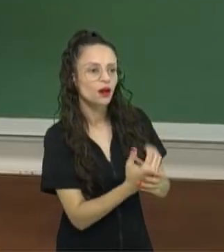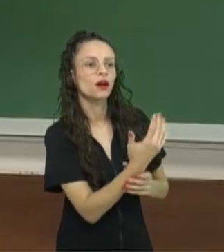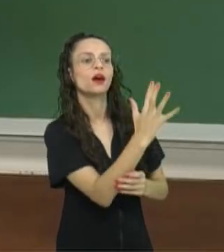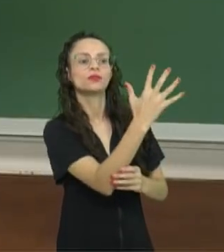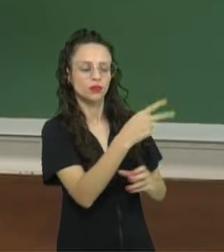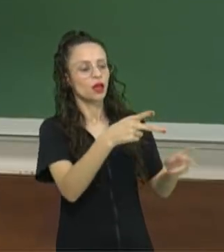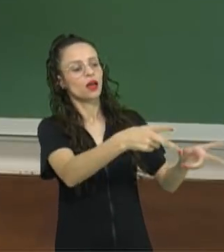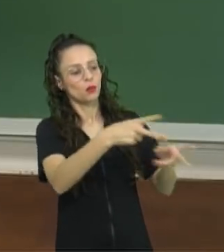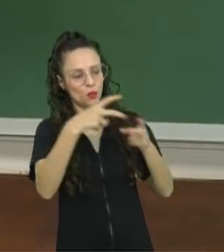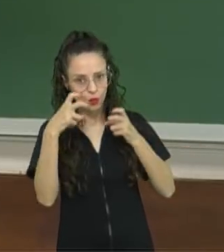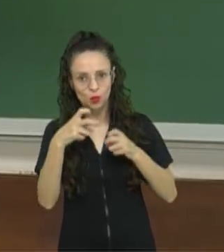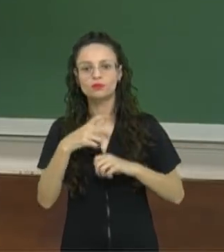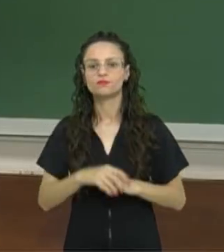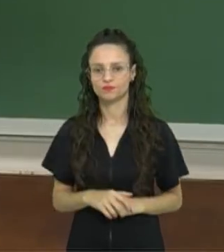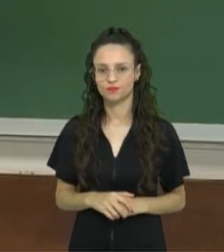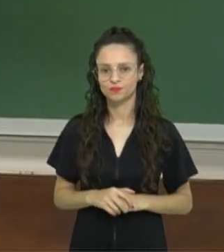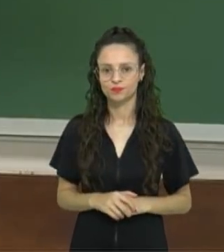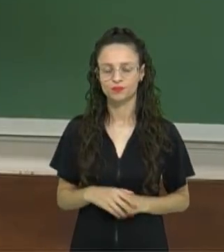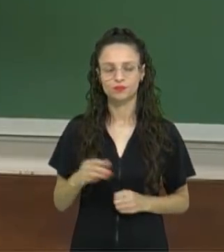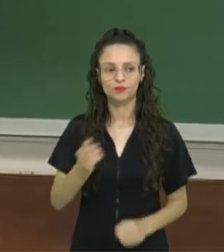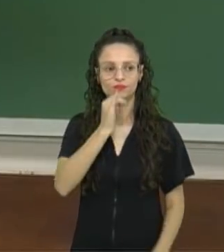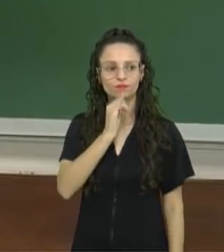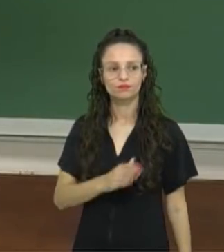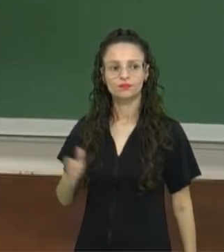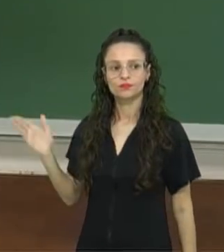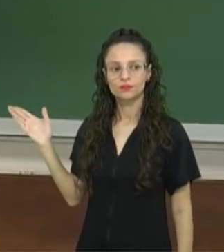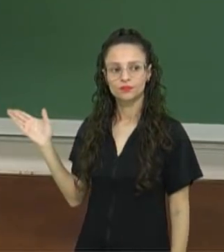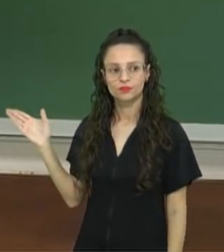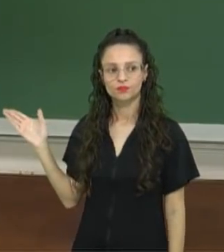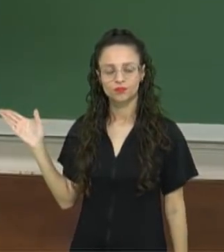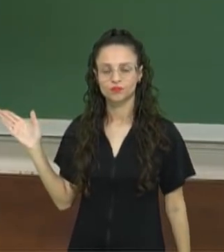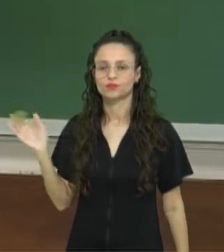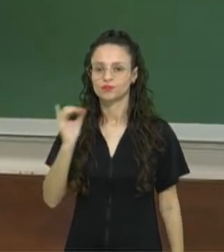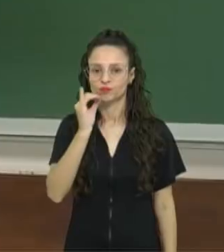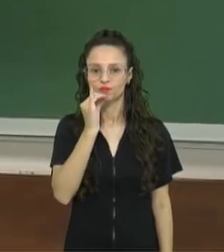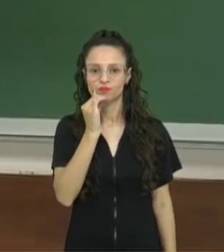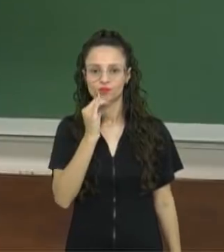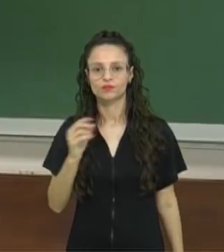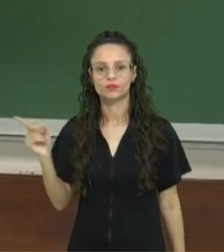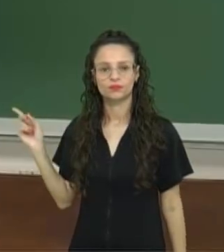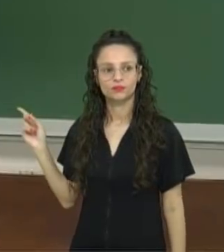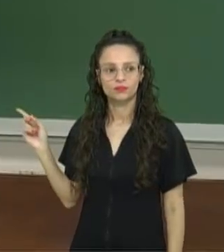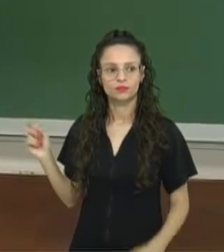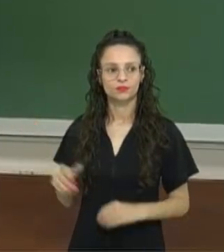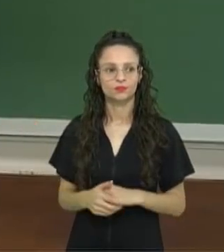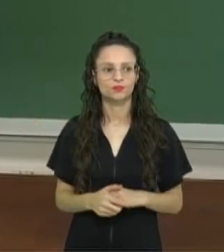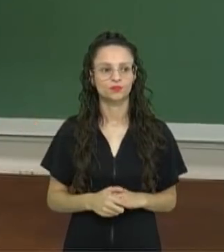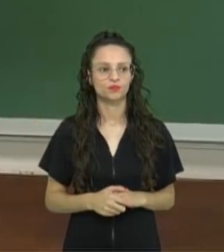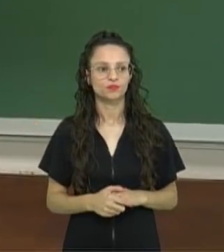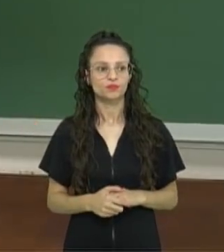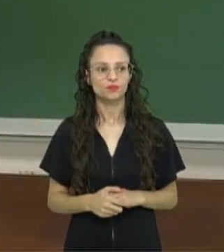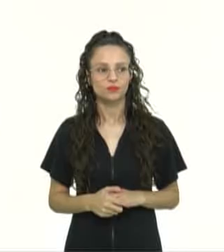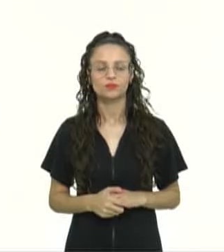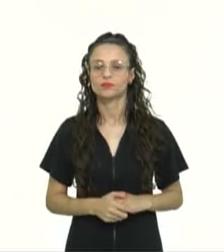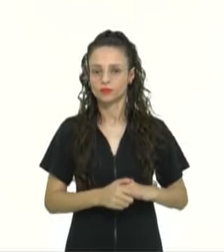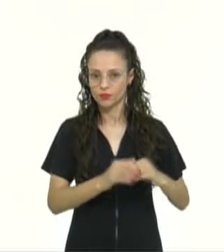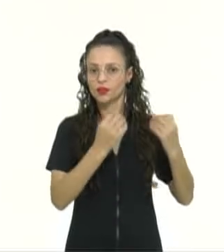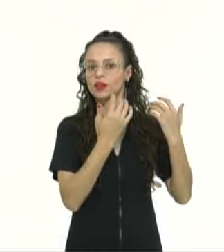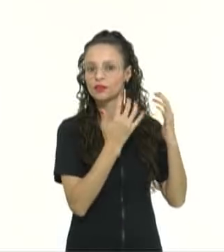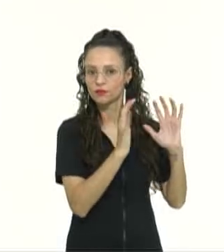e fazer uso, né? Então, aqui na fotografia nós temos o exemplo de uma